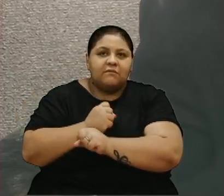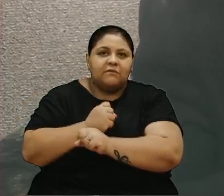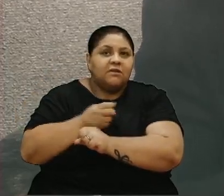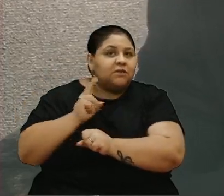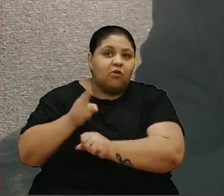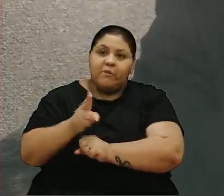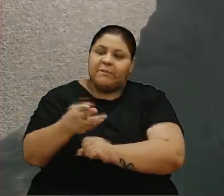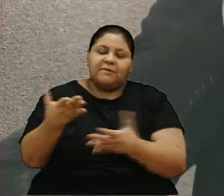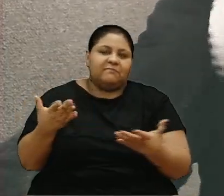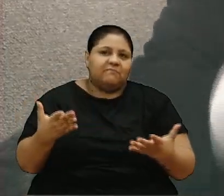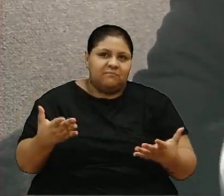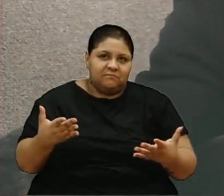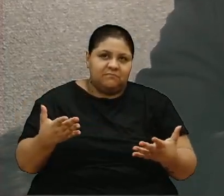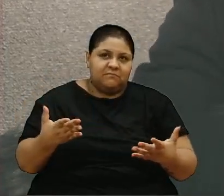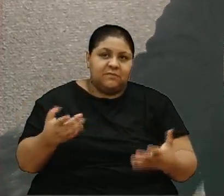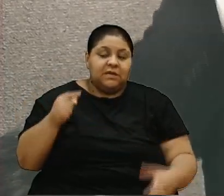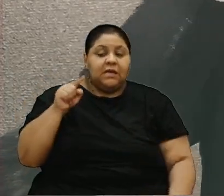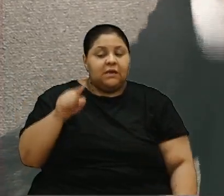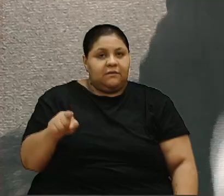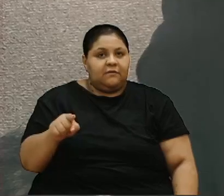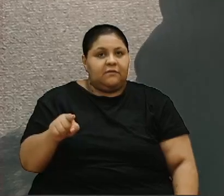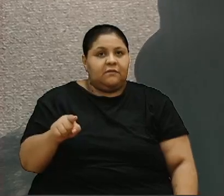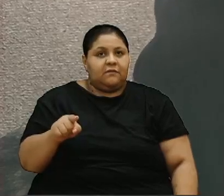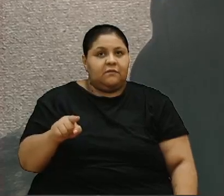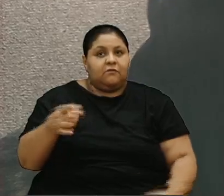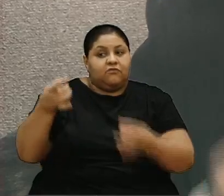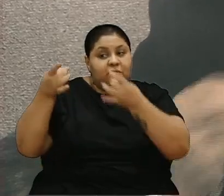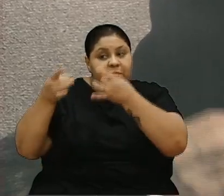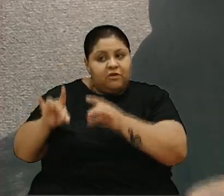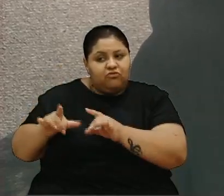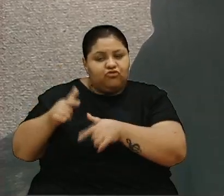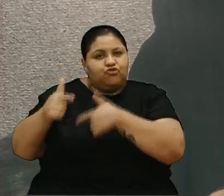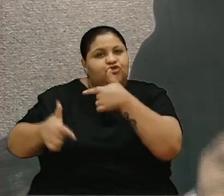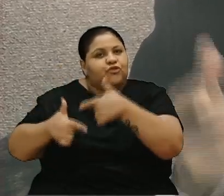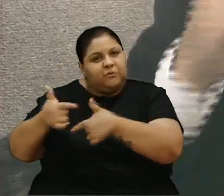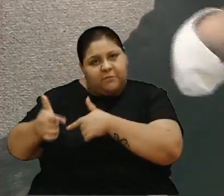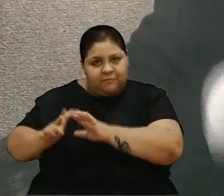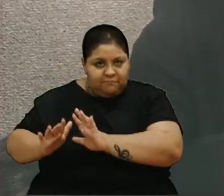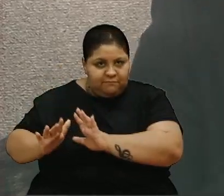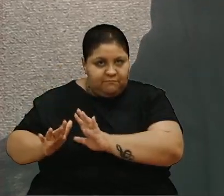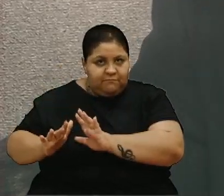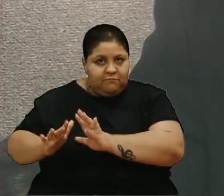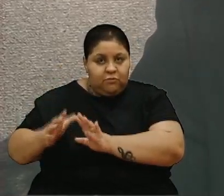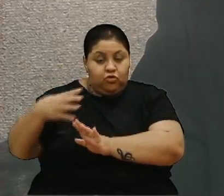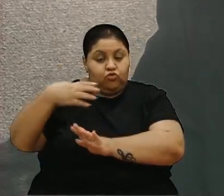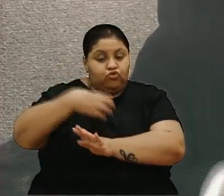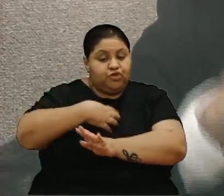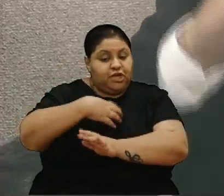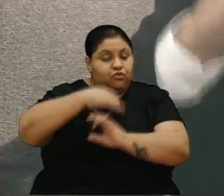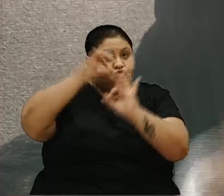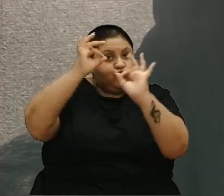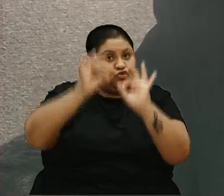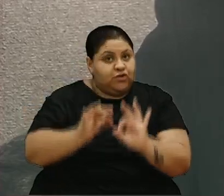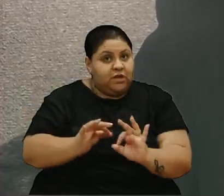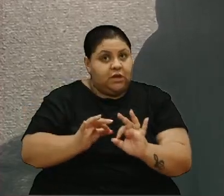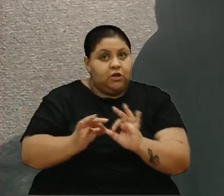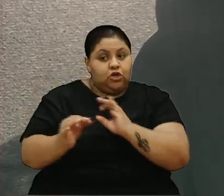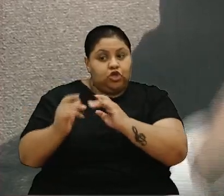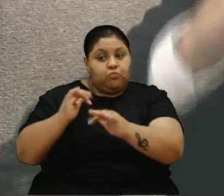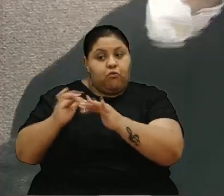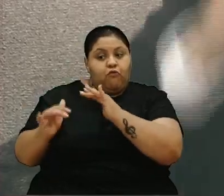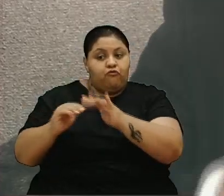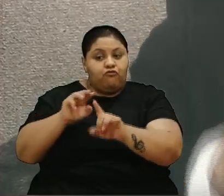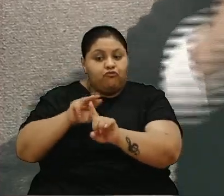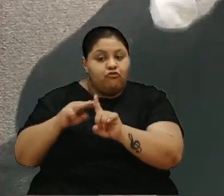vingou. Isso você prejudica o trabalhador. A forma correta de aquecer o mercado